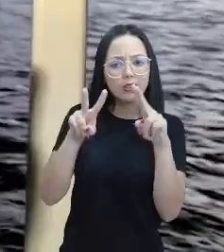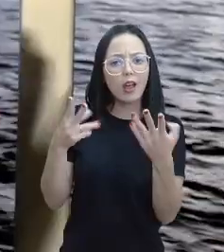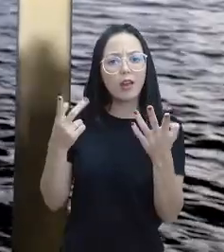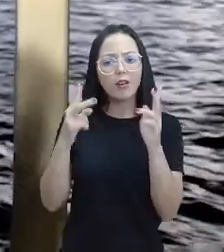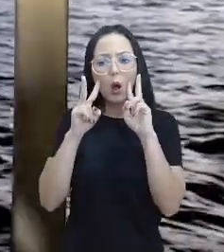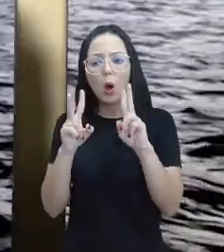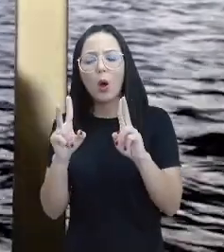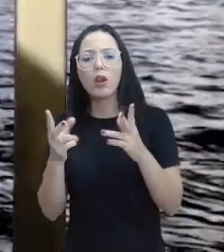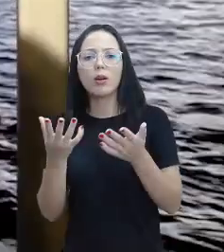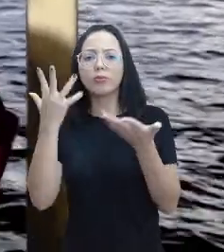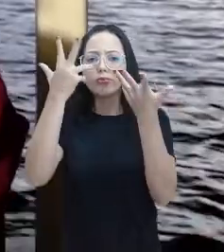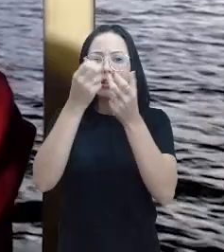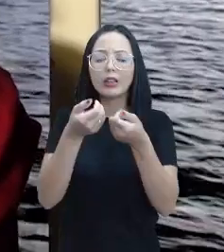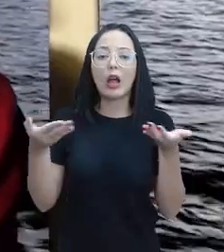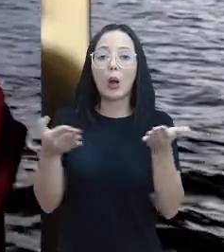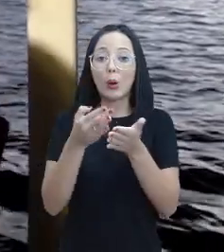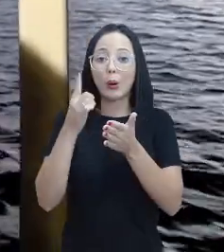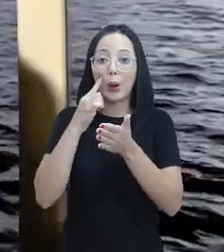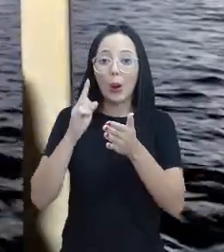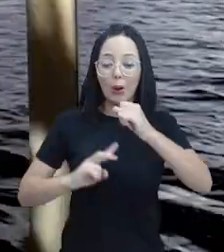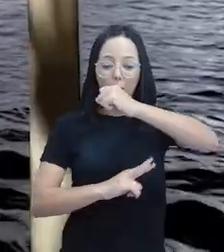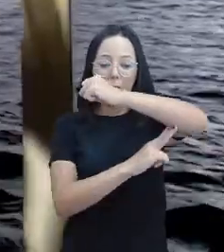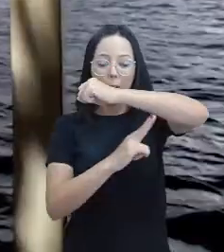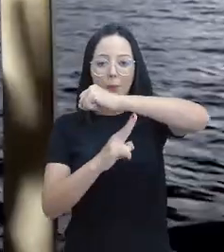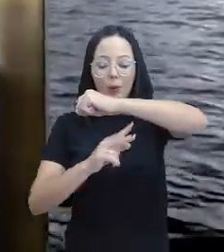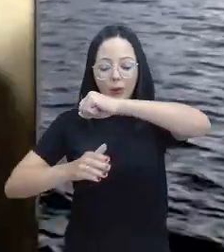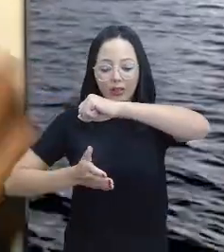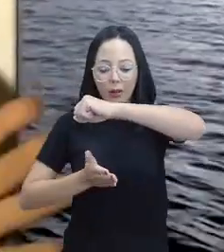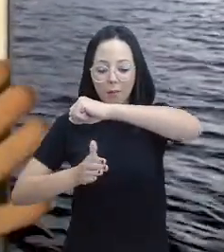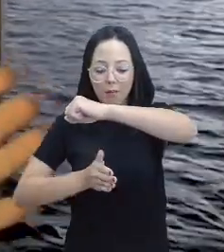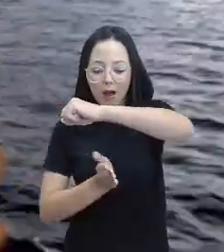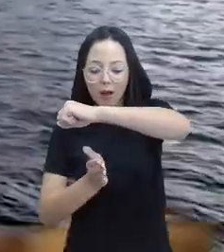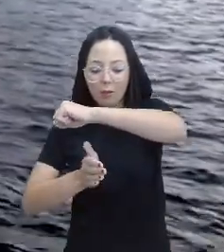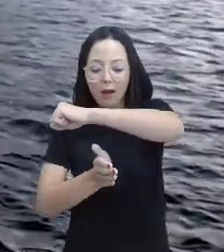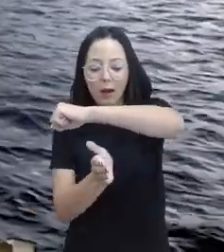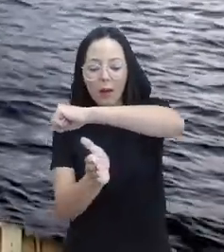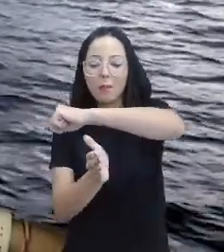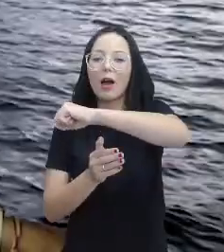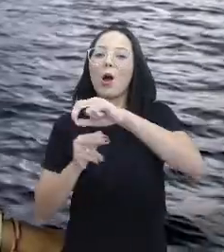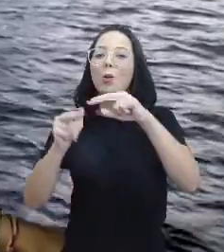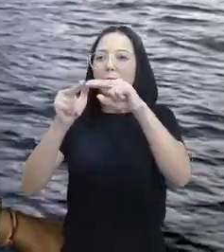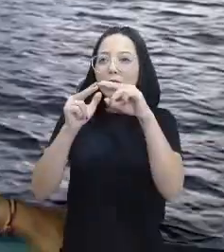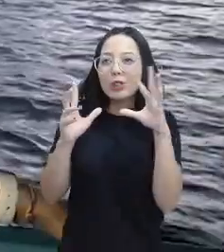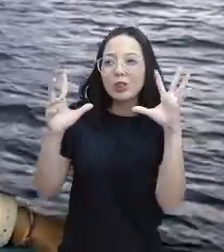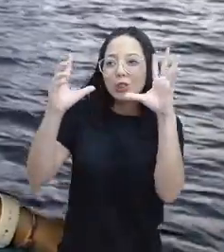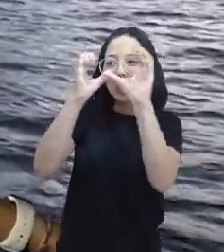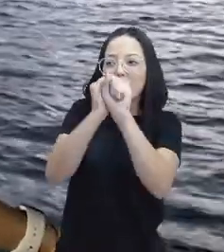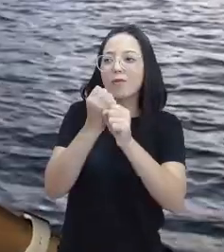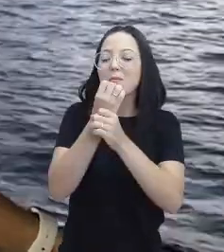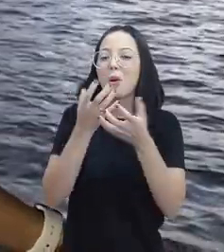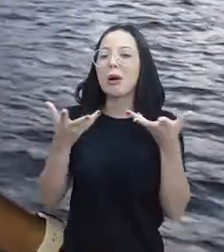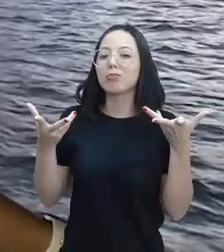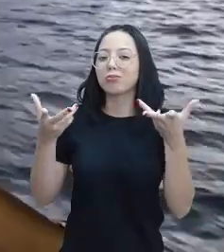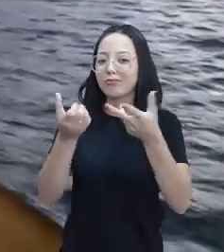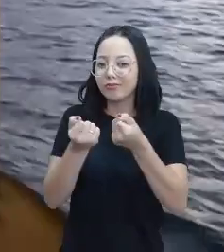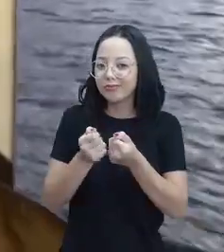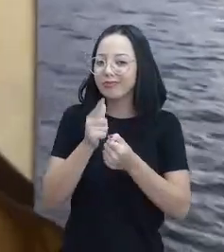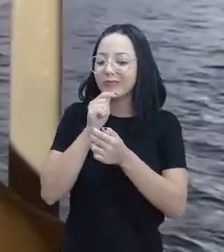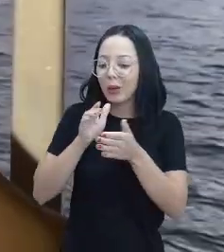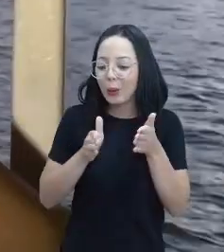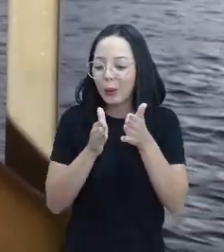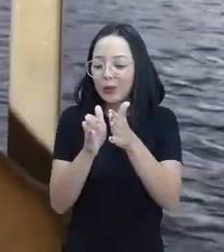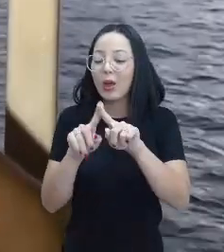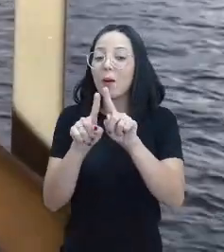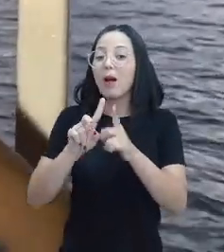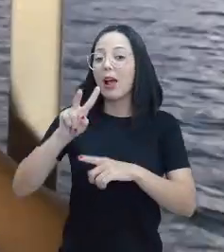Olha que lindeza. Estamos passando embaixo da ponte. Por isso que escureceu muito. É isso. As lindezas do nosso rio, das nossas pontes. Mas